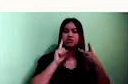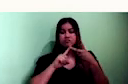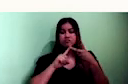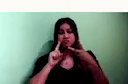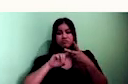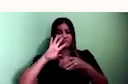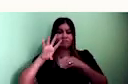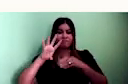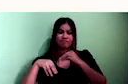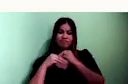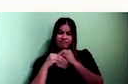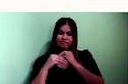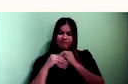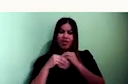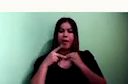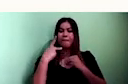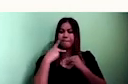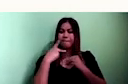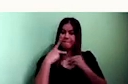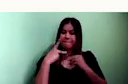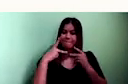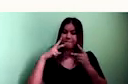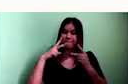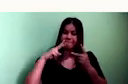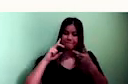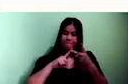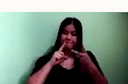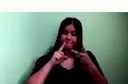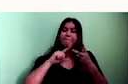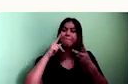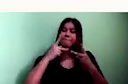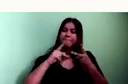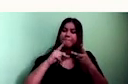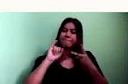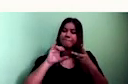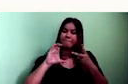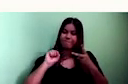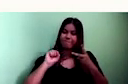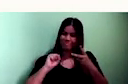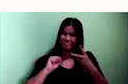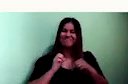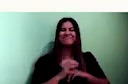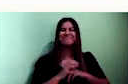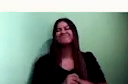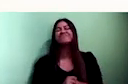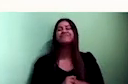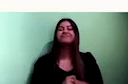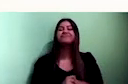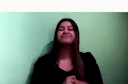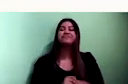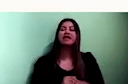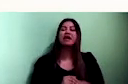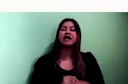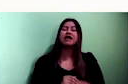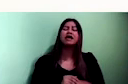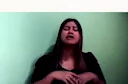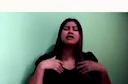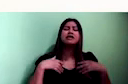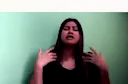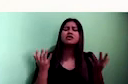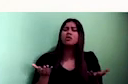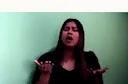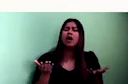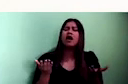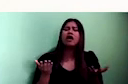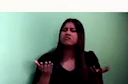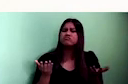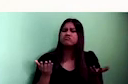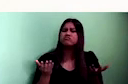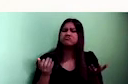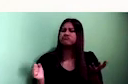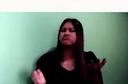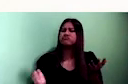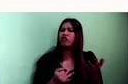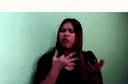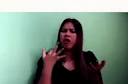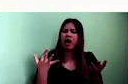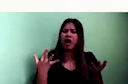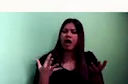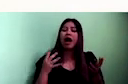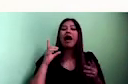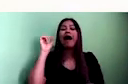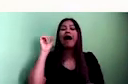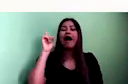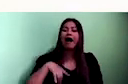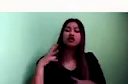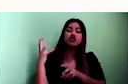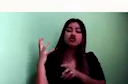quais são essas PICs, né? Falando tão bem delas, e quais são elas? Então, no momento, nós temos 29 práticas